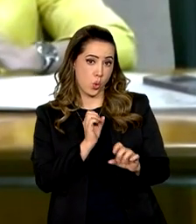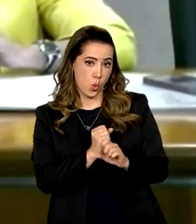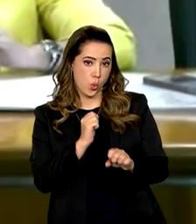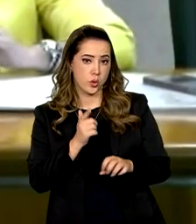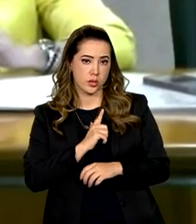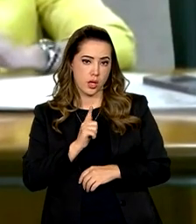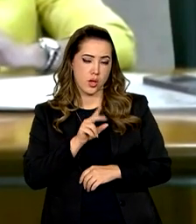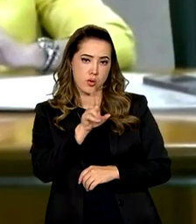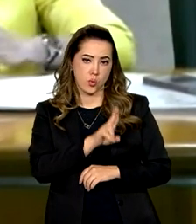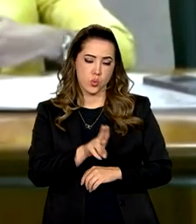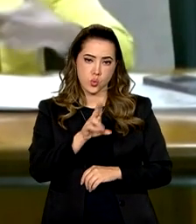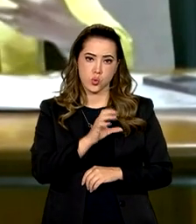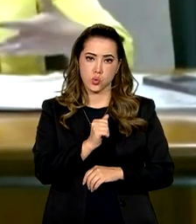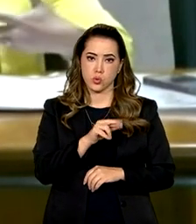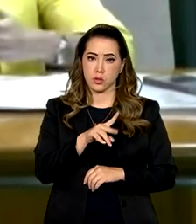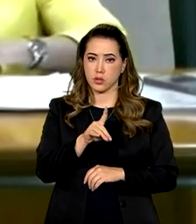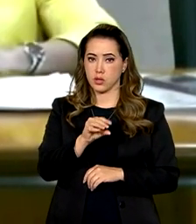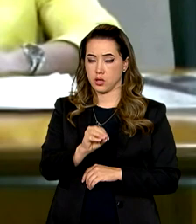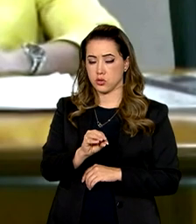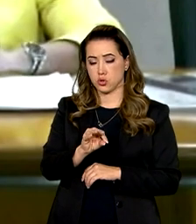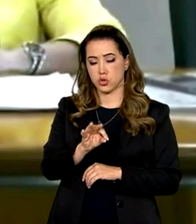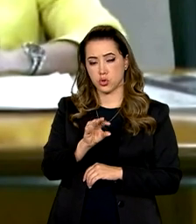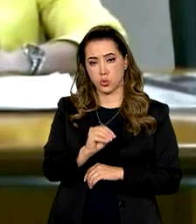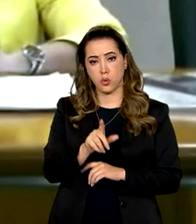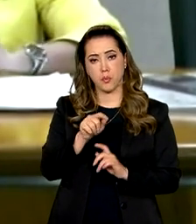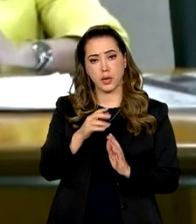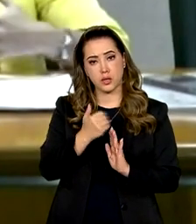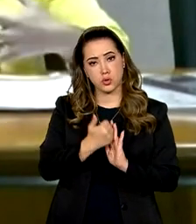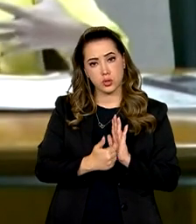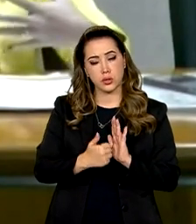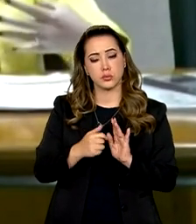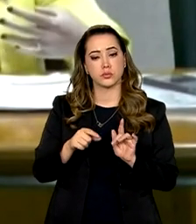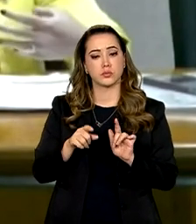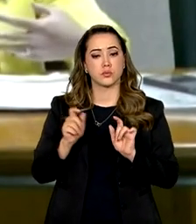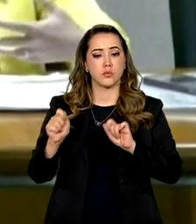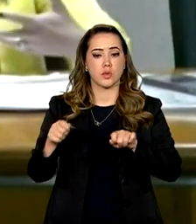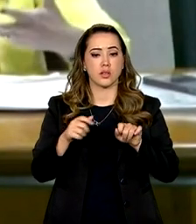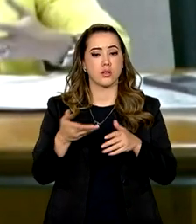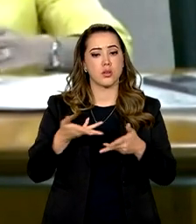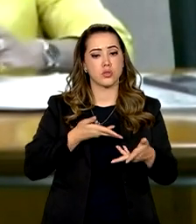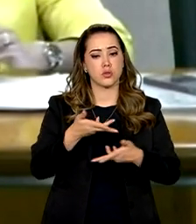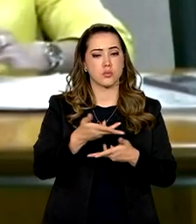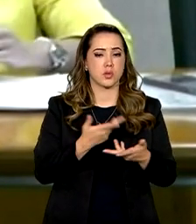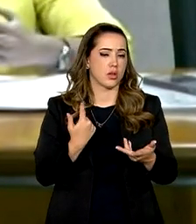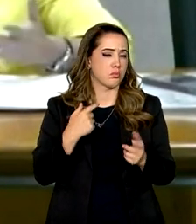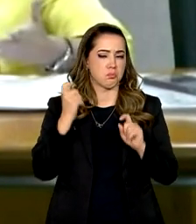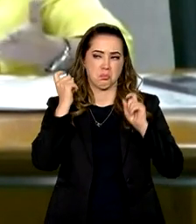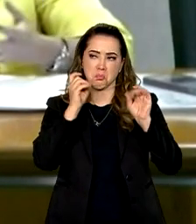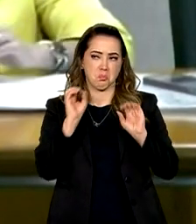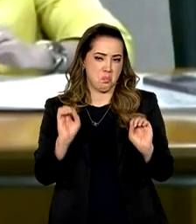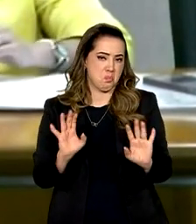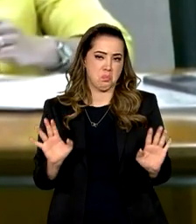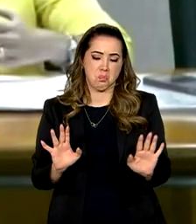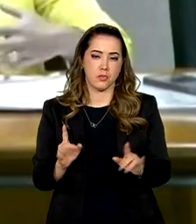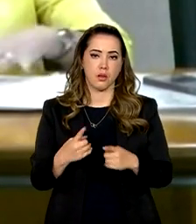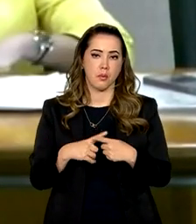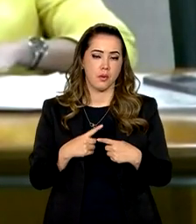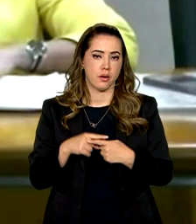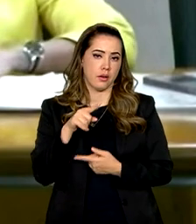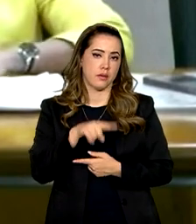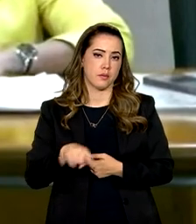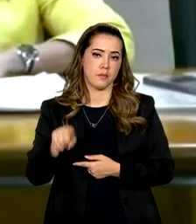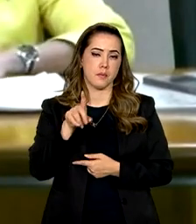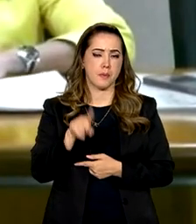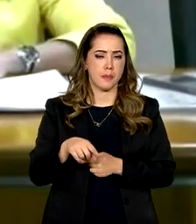os créditos tributários para fazer esse abatimento. Então, é uma dinâmica que não preocupa, porque